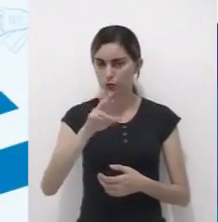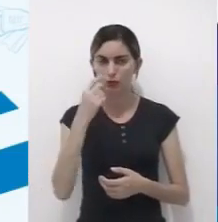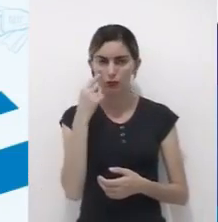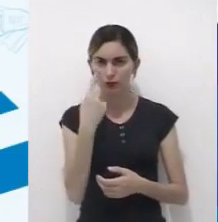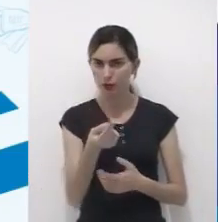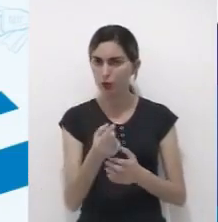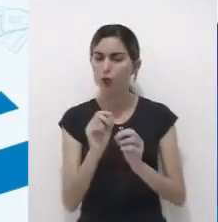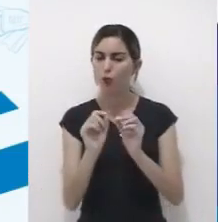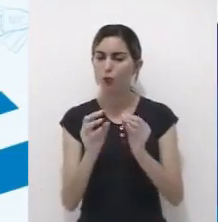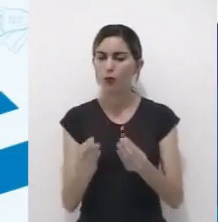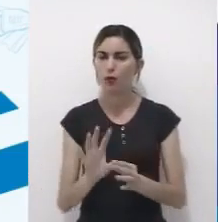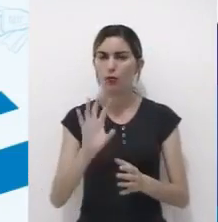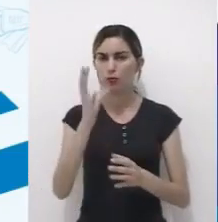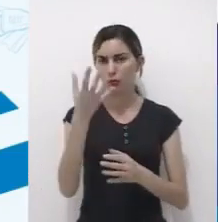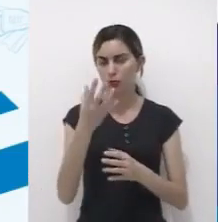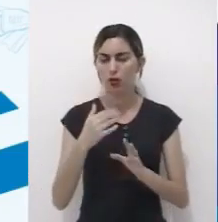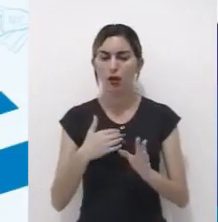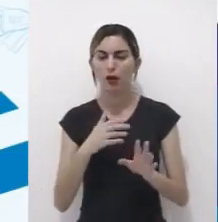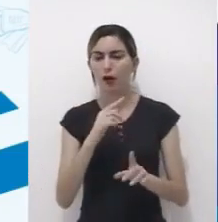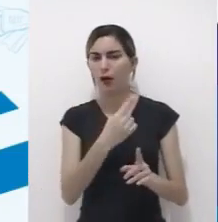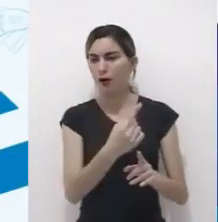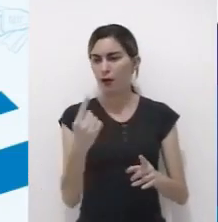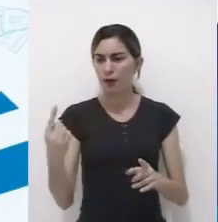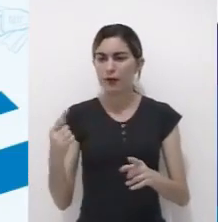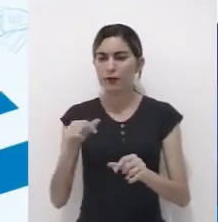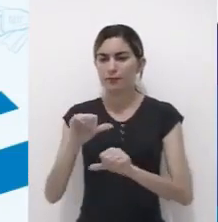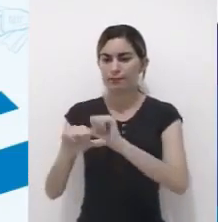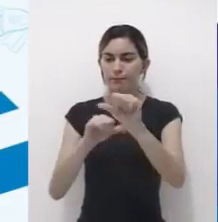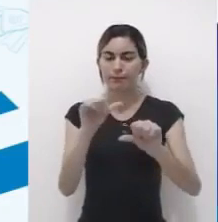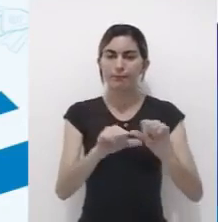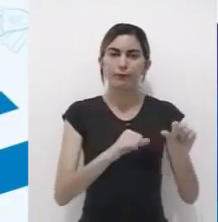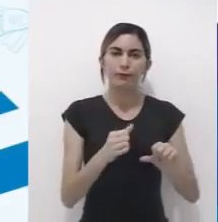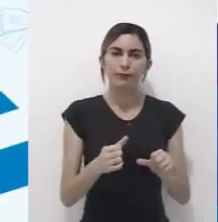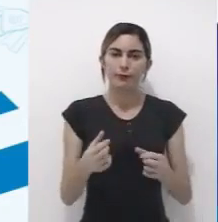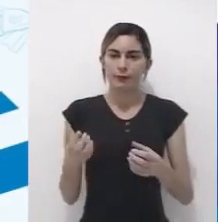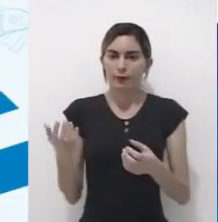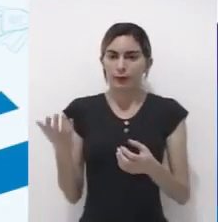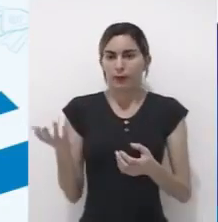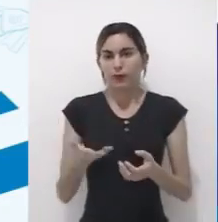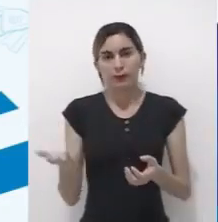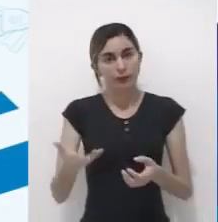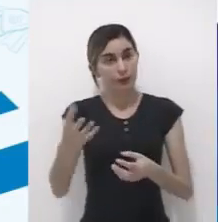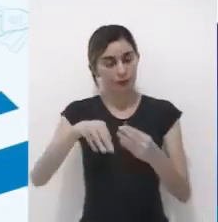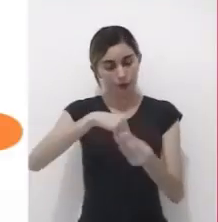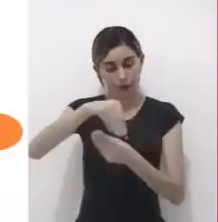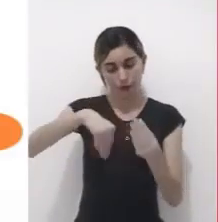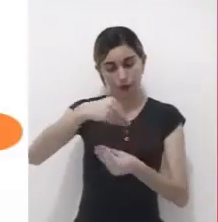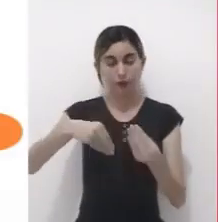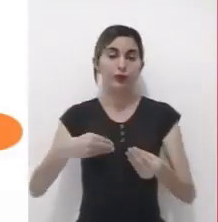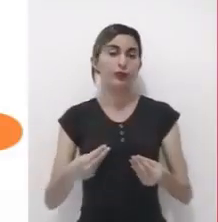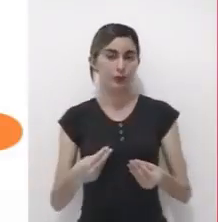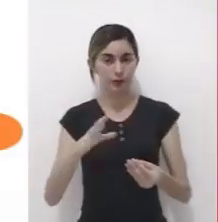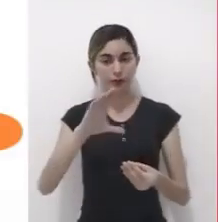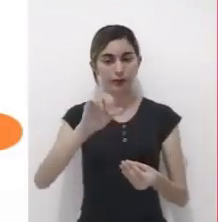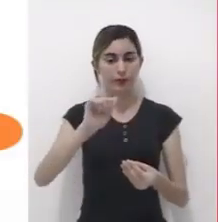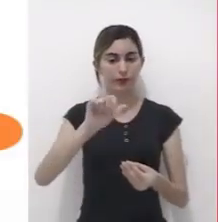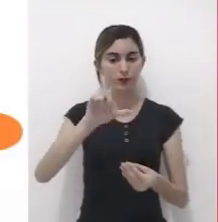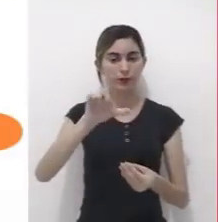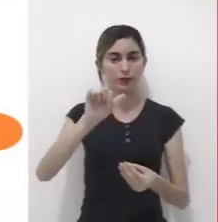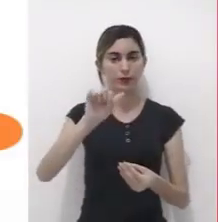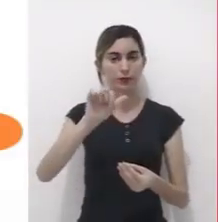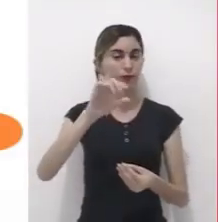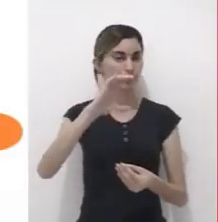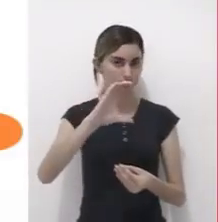iria acontecer, porque cada efeito ele vai alterar a velocidade da reação. O catalisador,